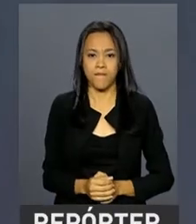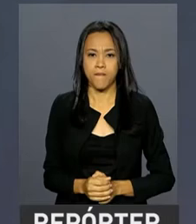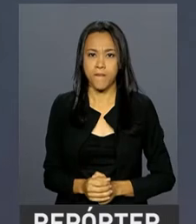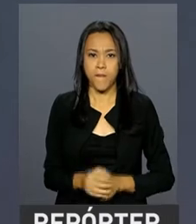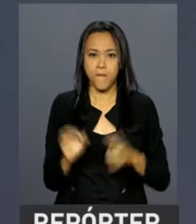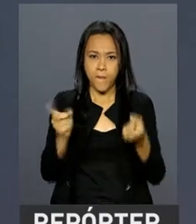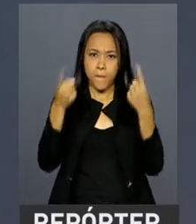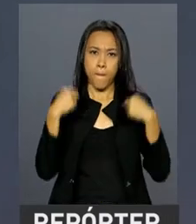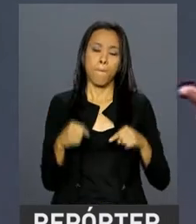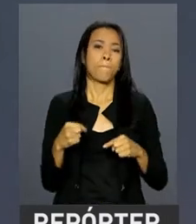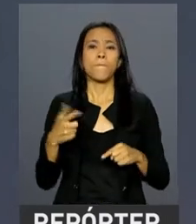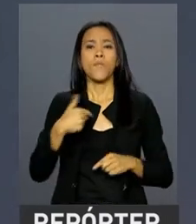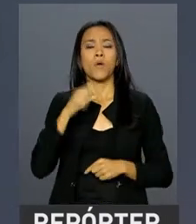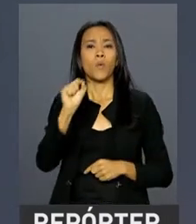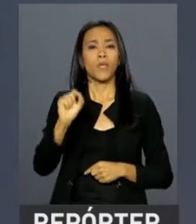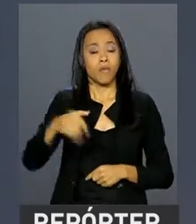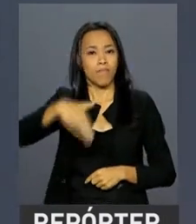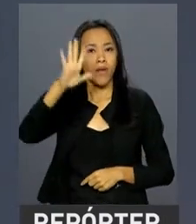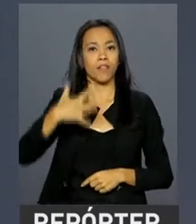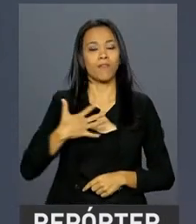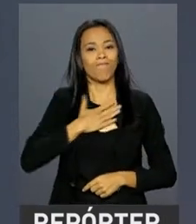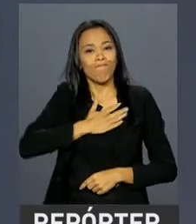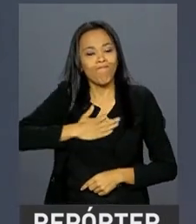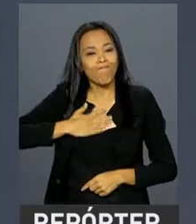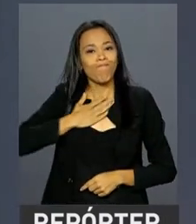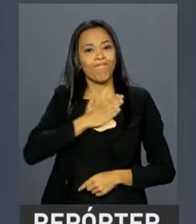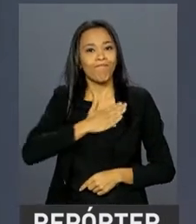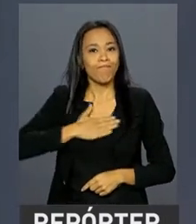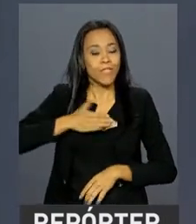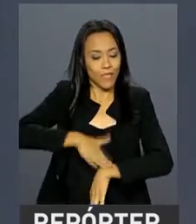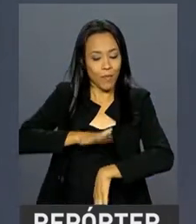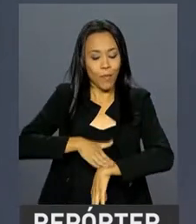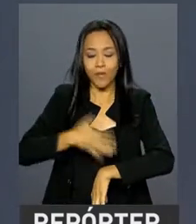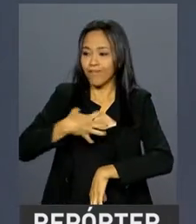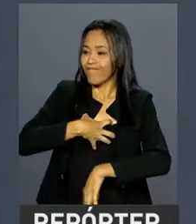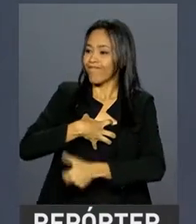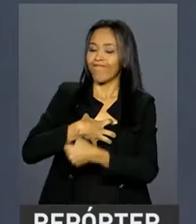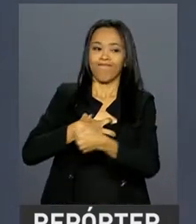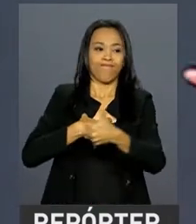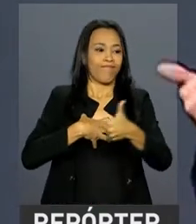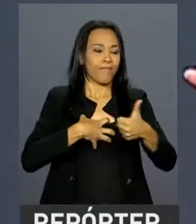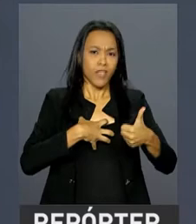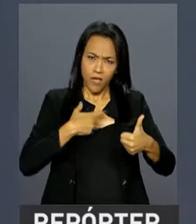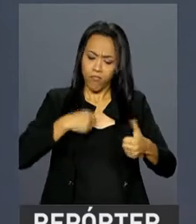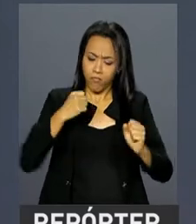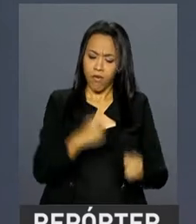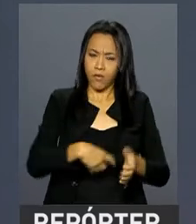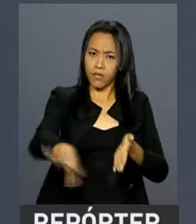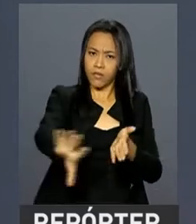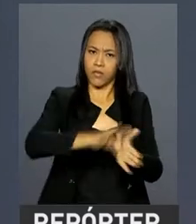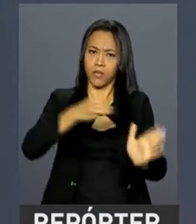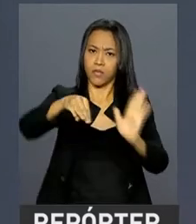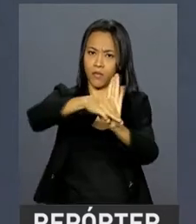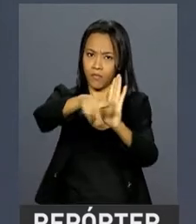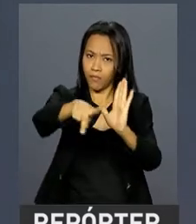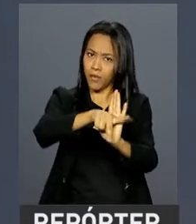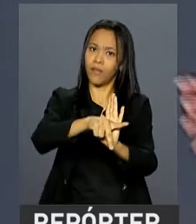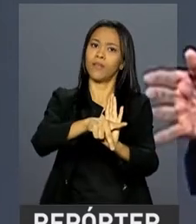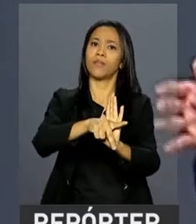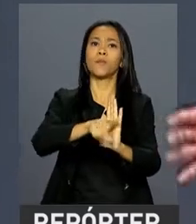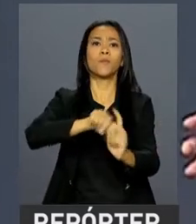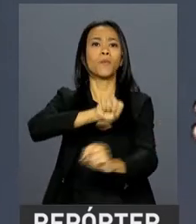O que mais me agrada neste momento é que eu posso assinar essa medida provisória